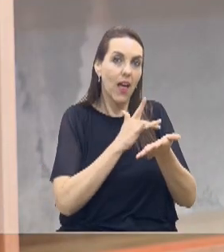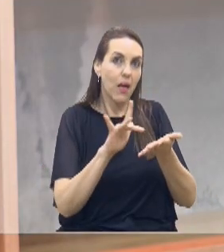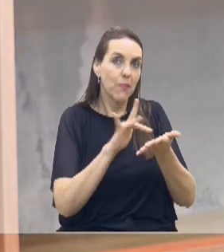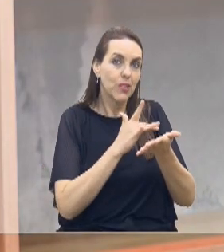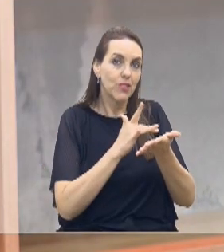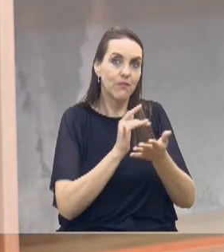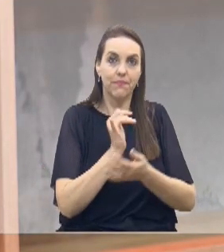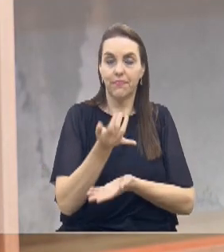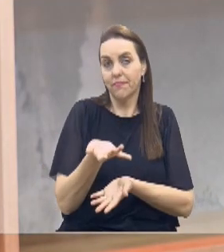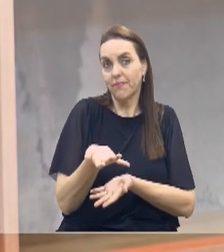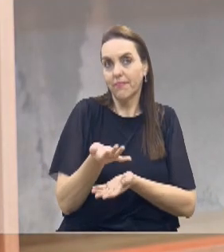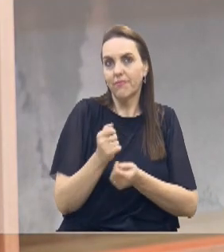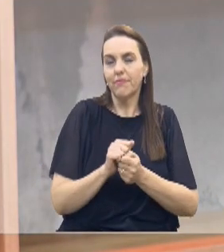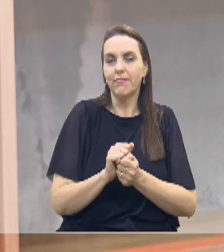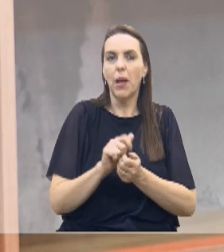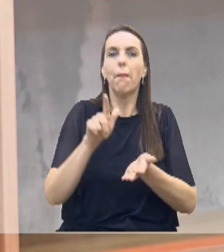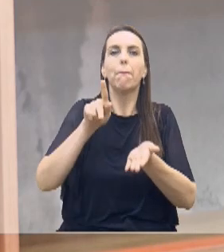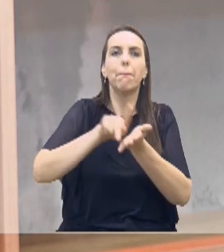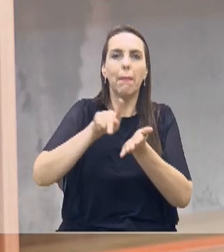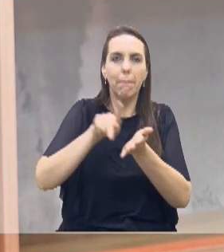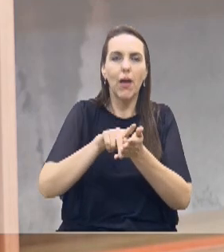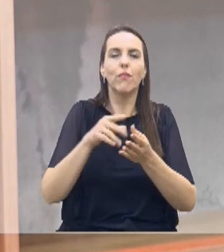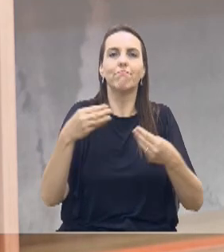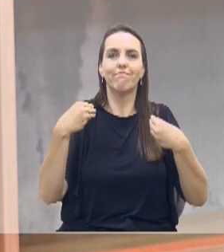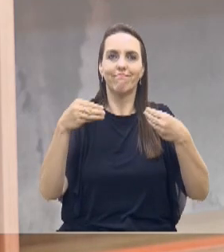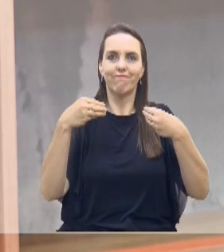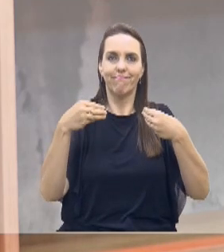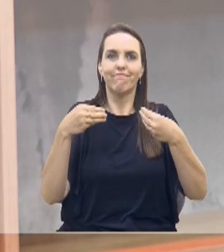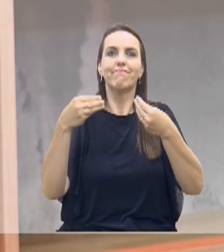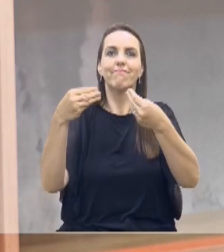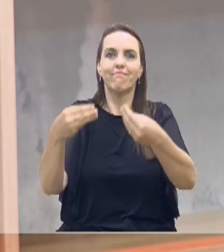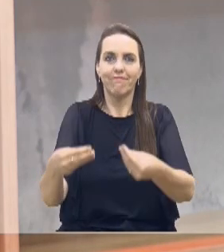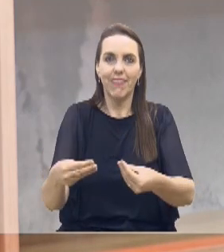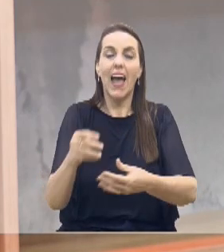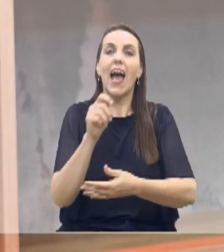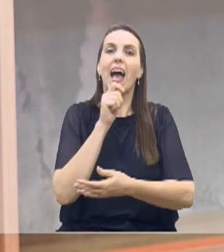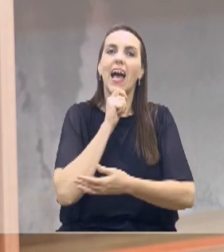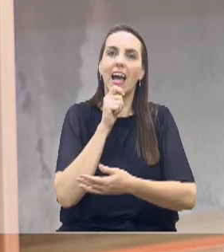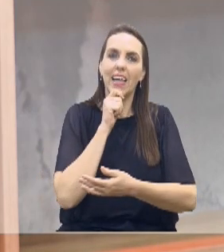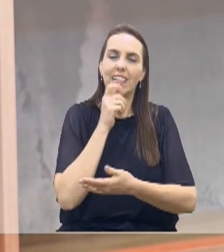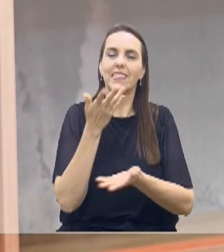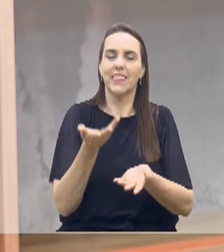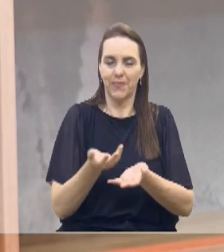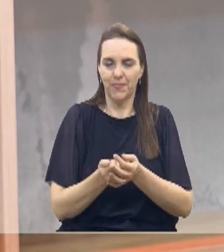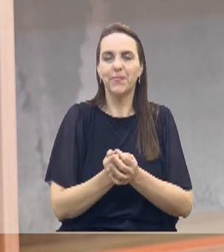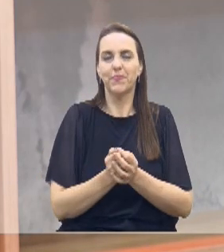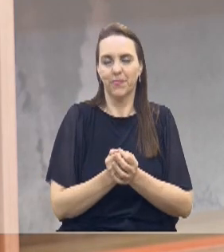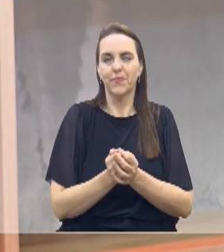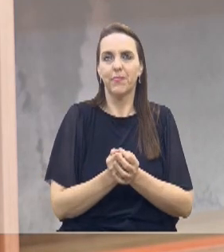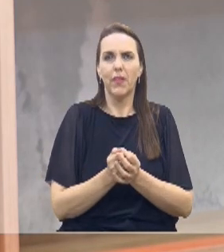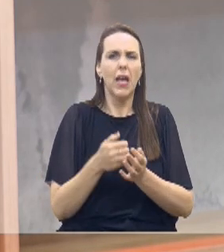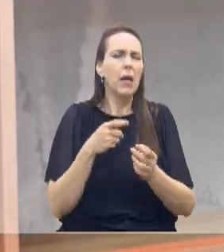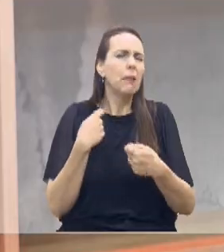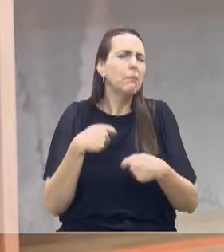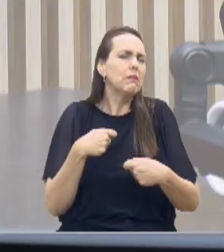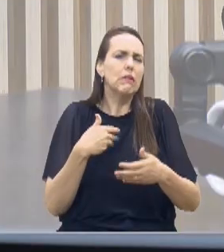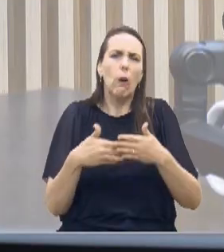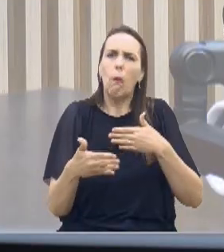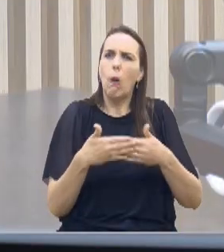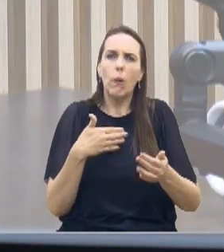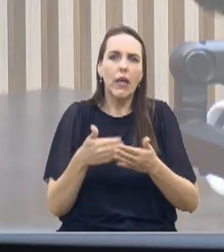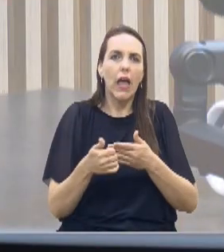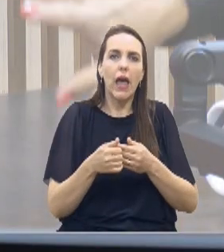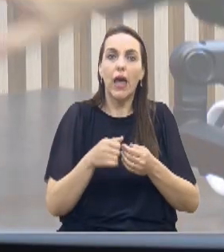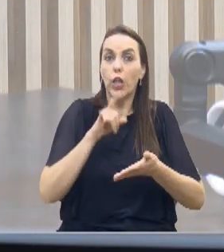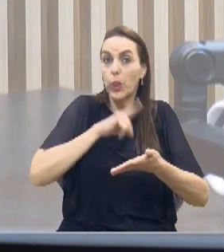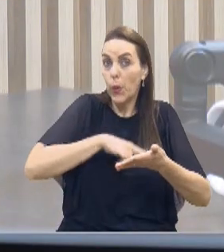desafio. Eles levam o papel na mão. Então isso ainda gera, a gente precisa fazer qualquer situação, às vezes um